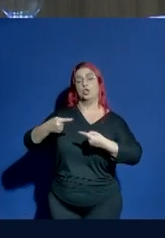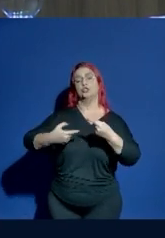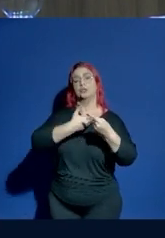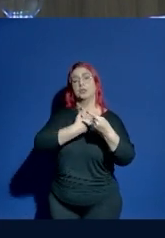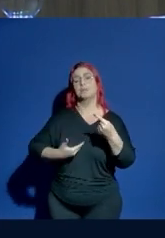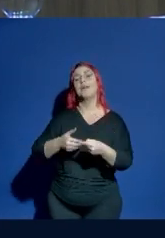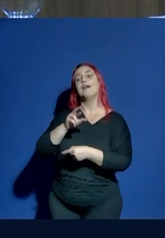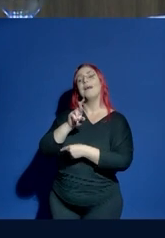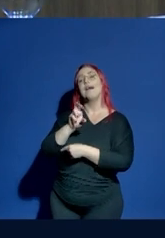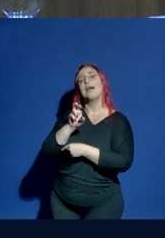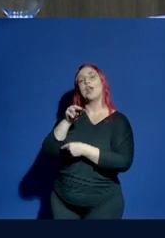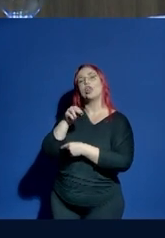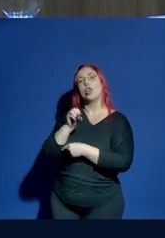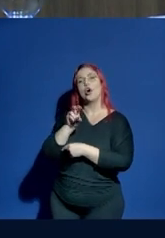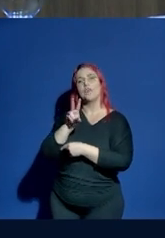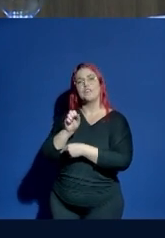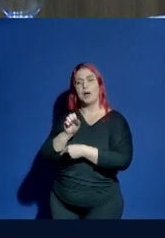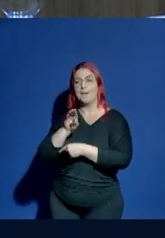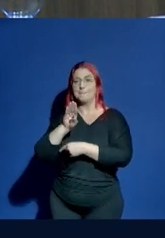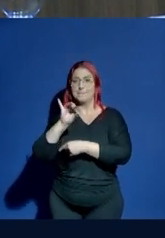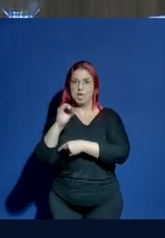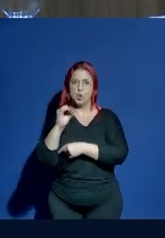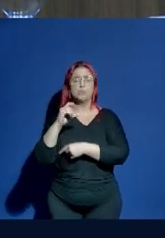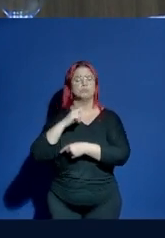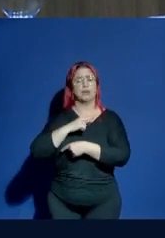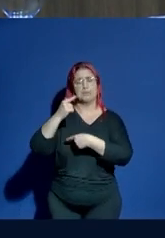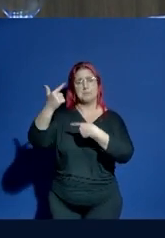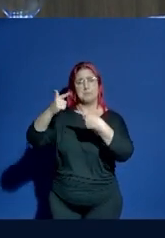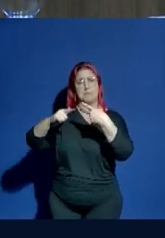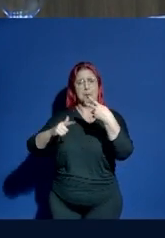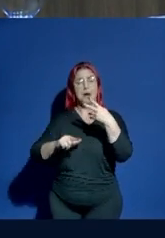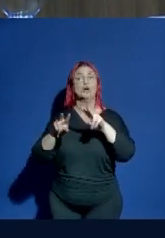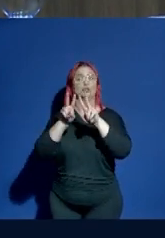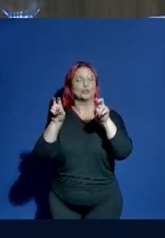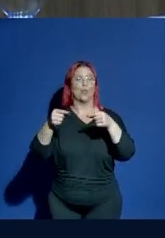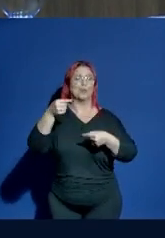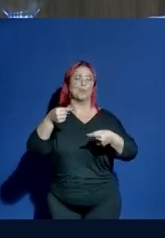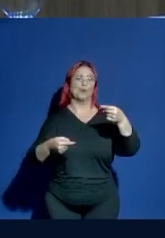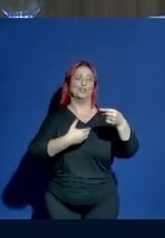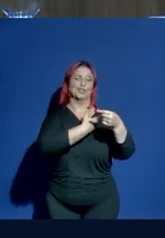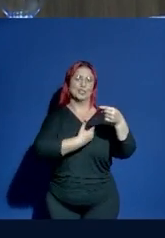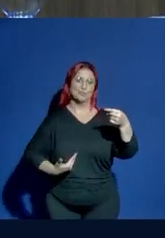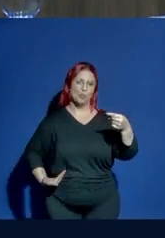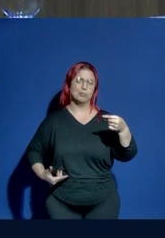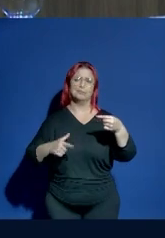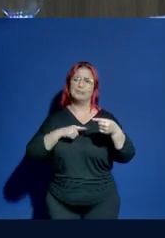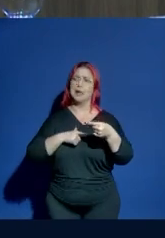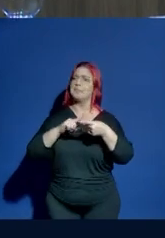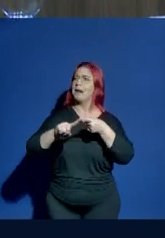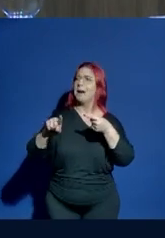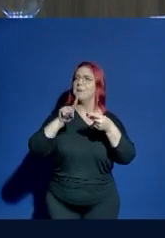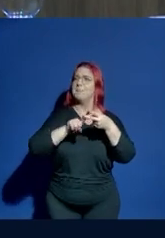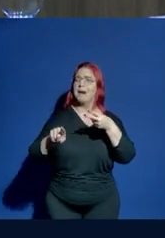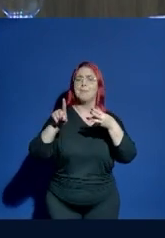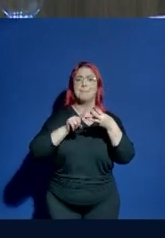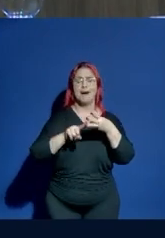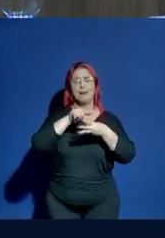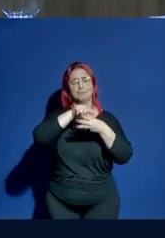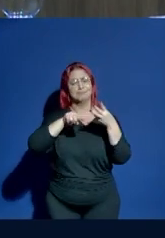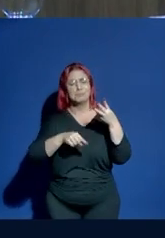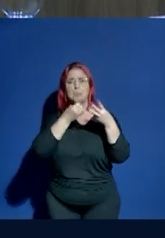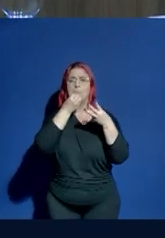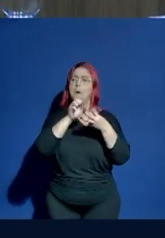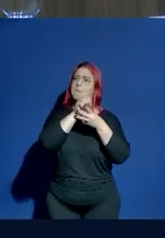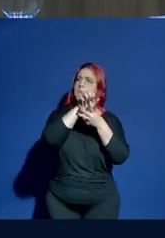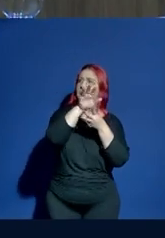de descarbonização. Então, quando você soma esses elementos, infraestrutura, logística, distribuição, motores flex, capacidade de expansão de oferta e